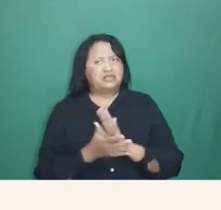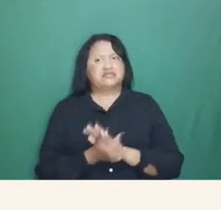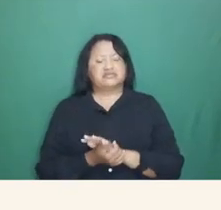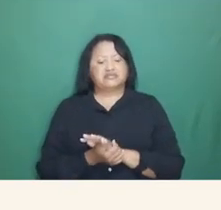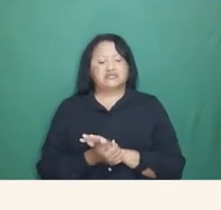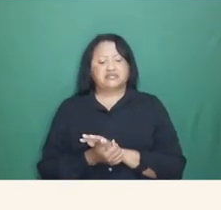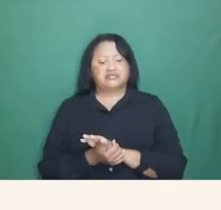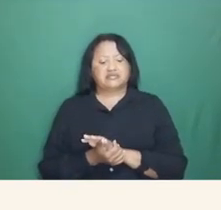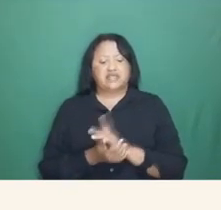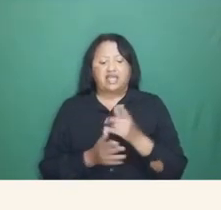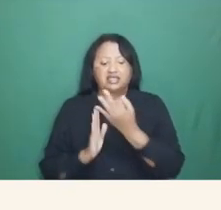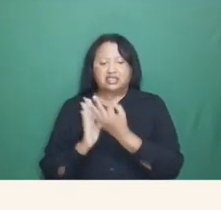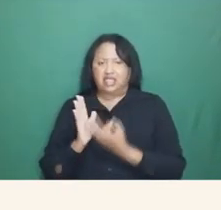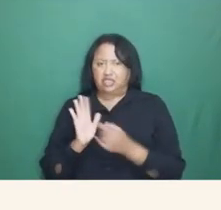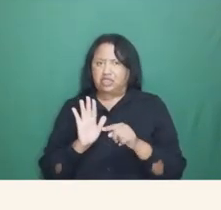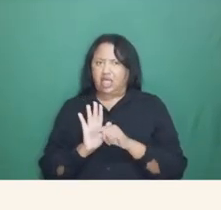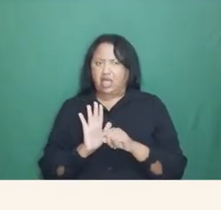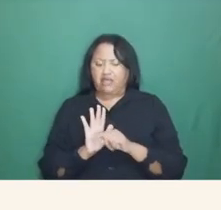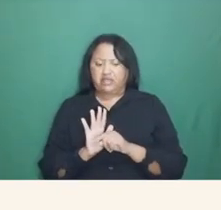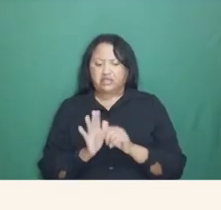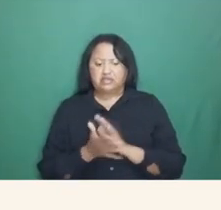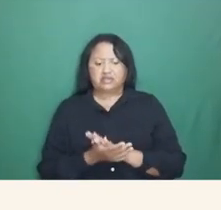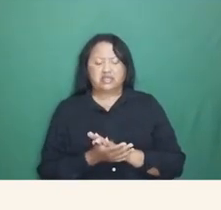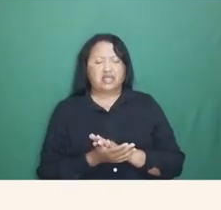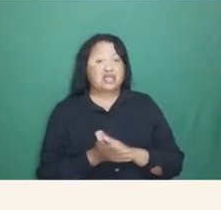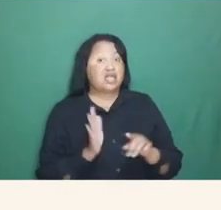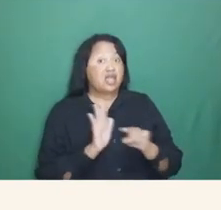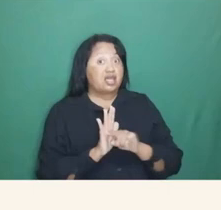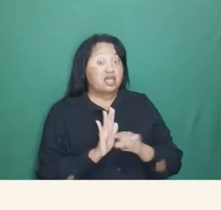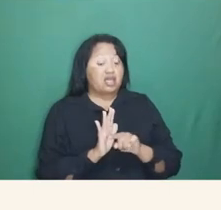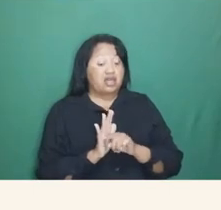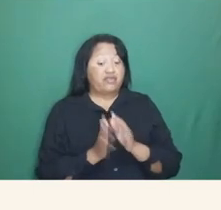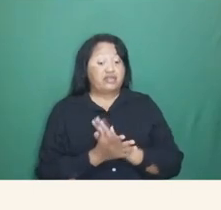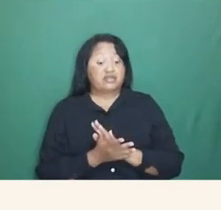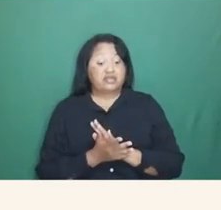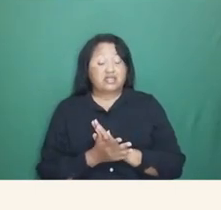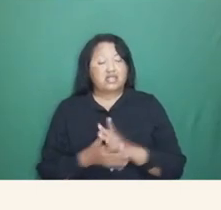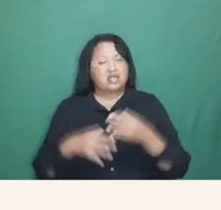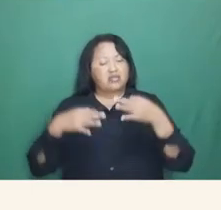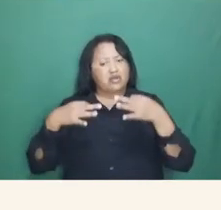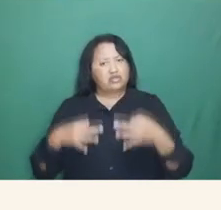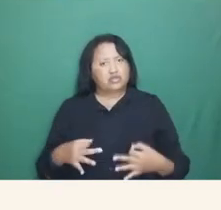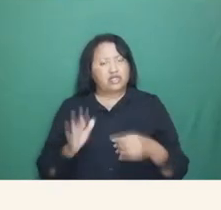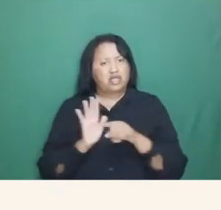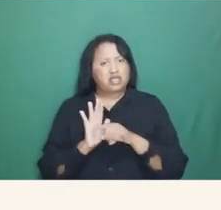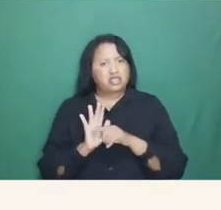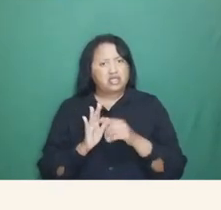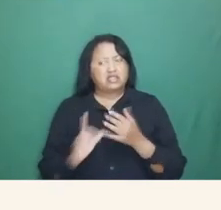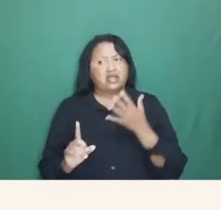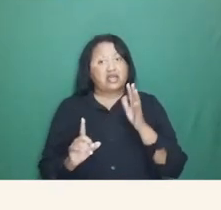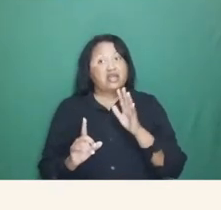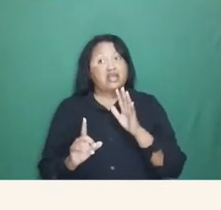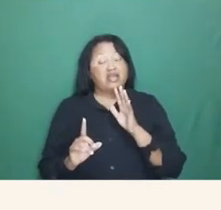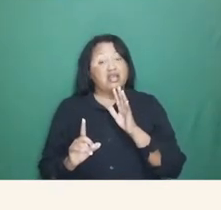contexto negacionista né que que negava a questão da ciência essa postura negacionista da influência